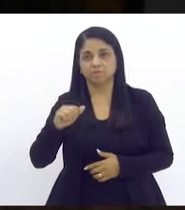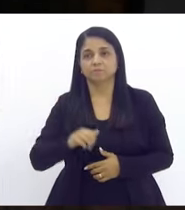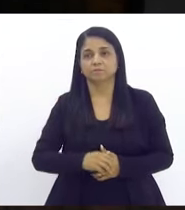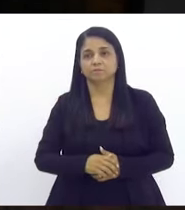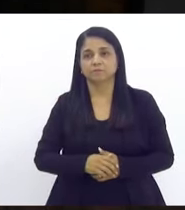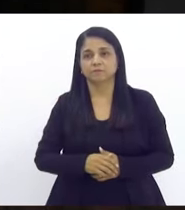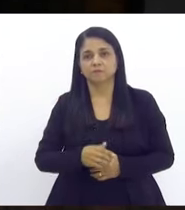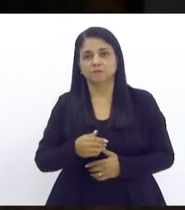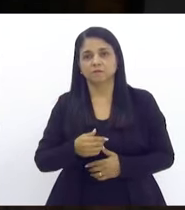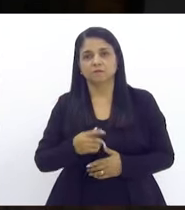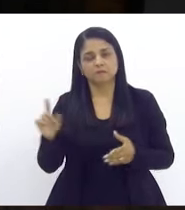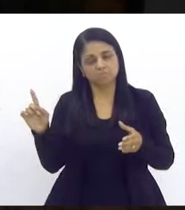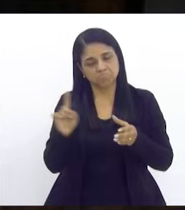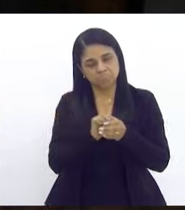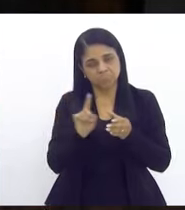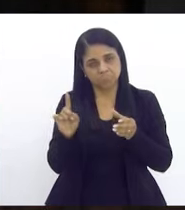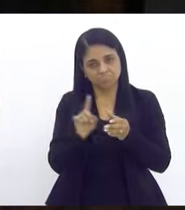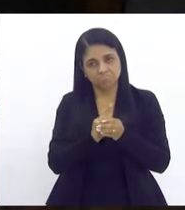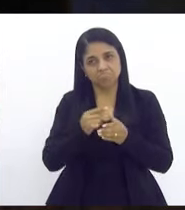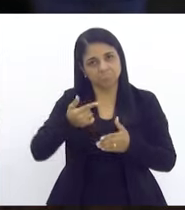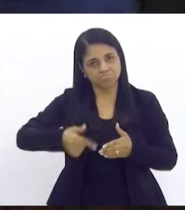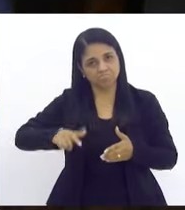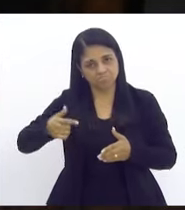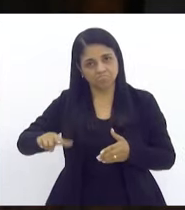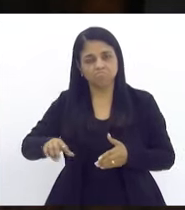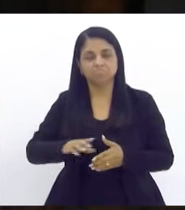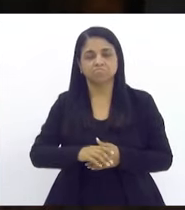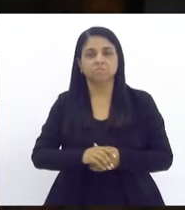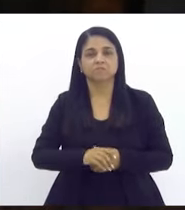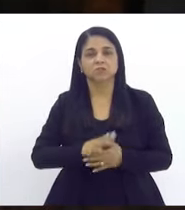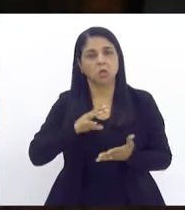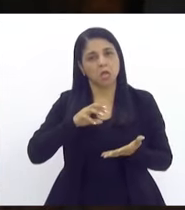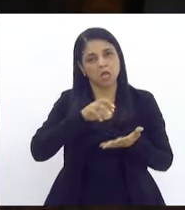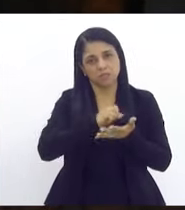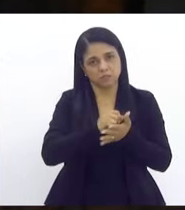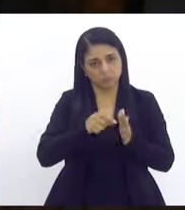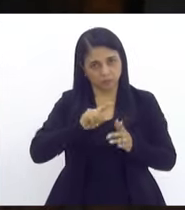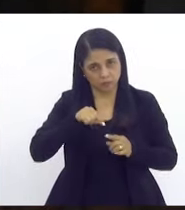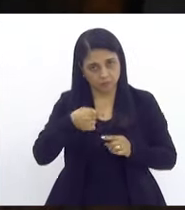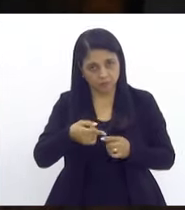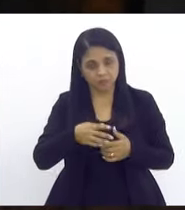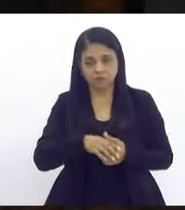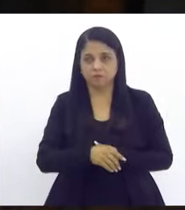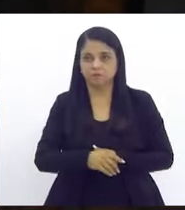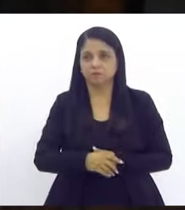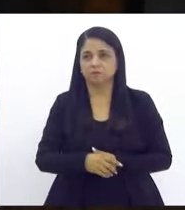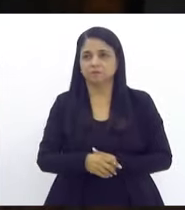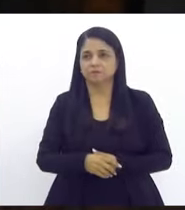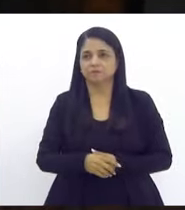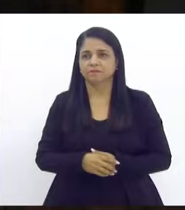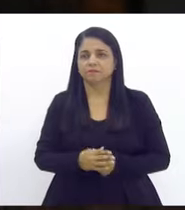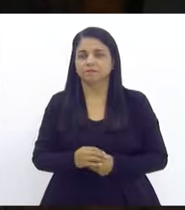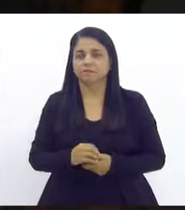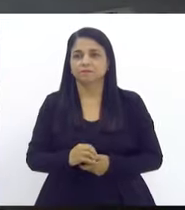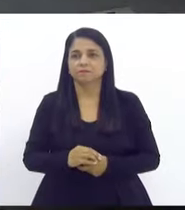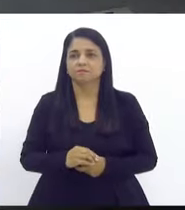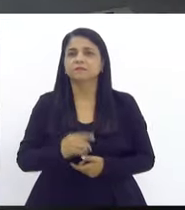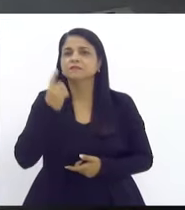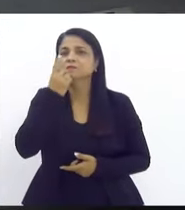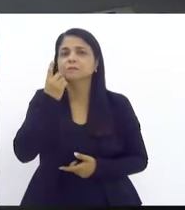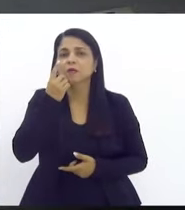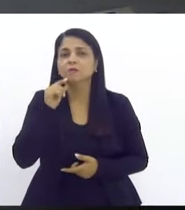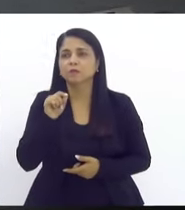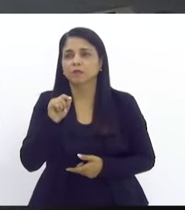e os demais estão abertos à coautoria. Depois só fazer o registro. Pois não, deputado?